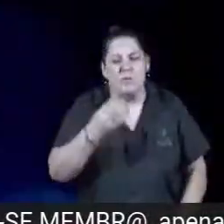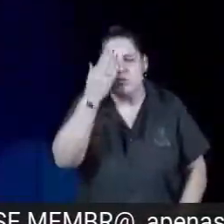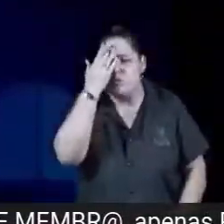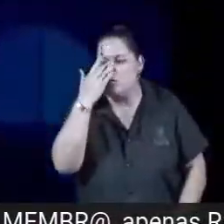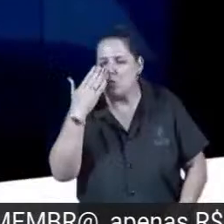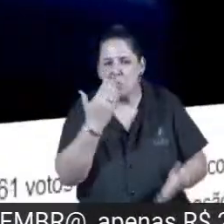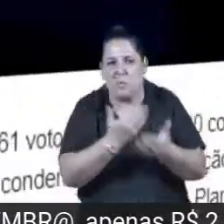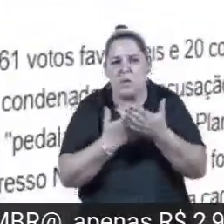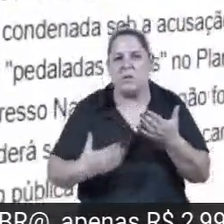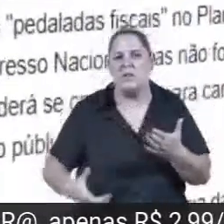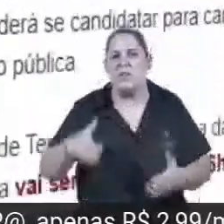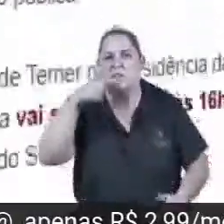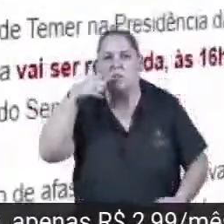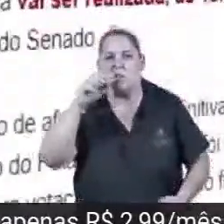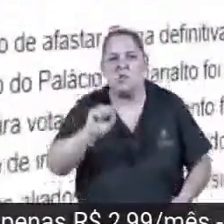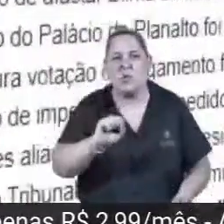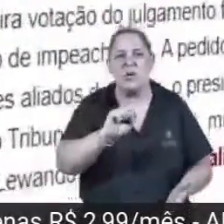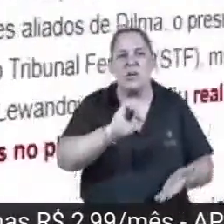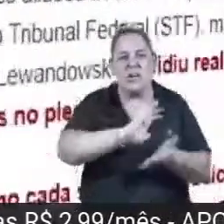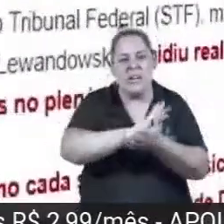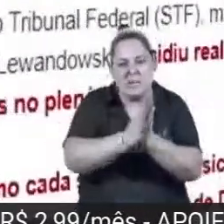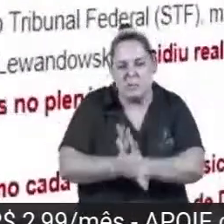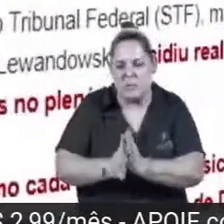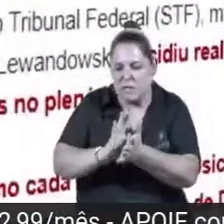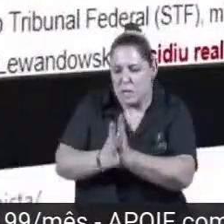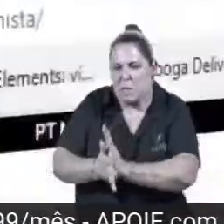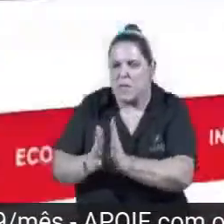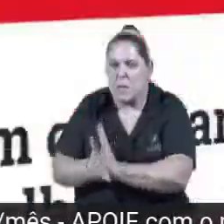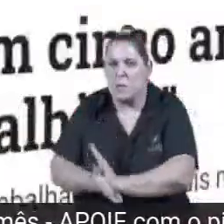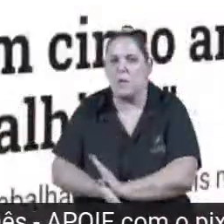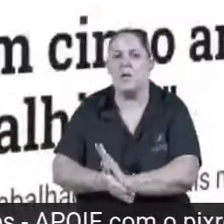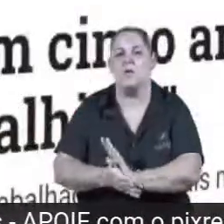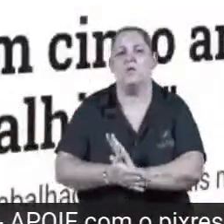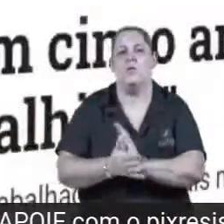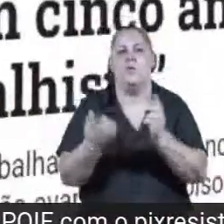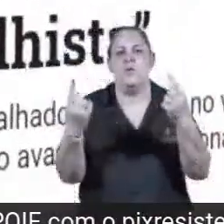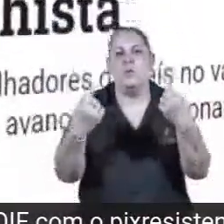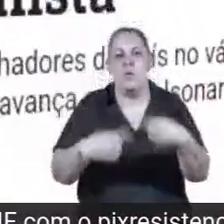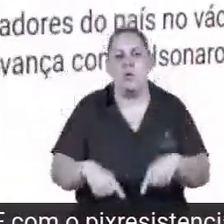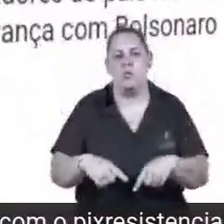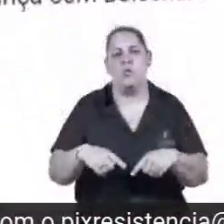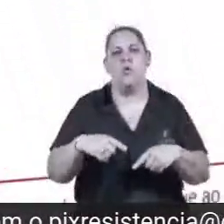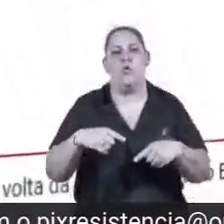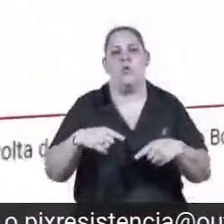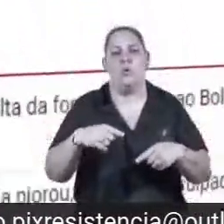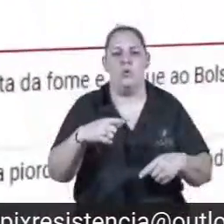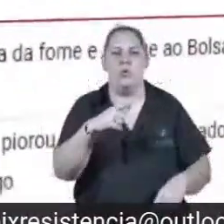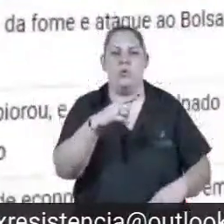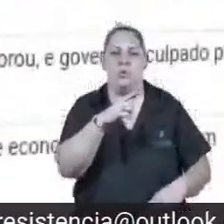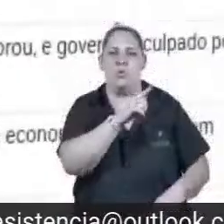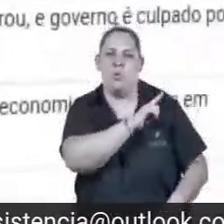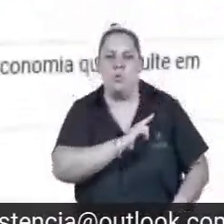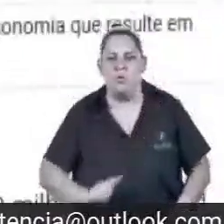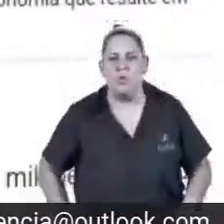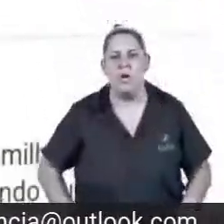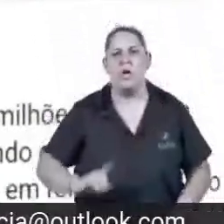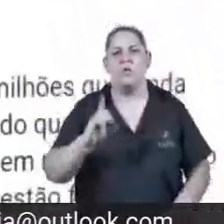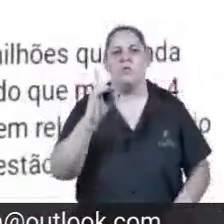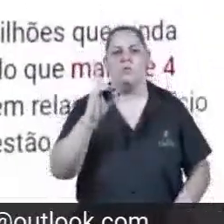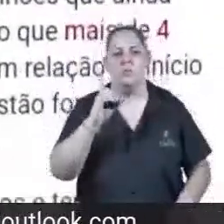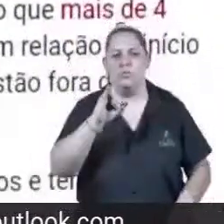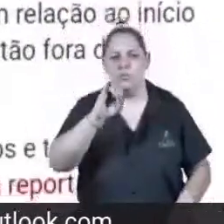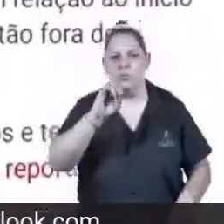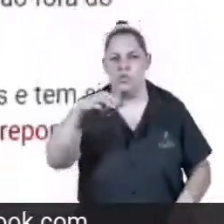Nossas conquistas foram tomadas pouco a pouco através do golpe contra o governo Dilma. A reforma da Previdência, reforma do ensino